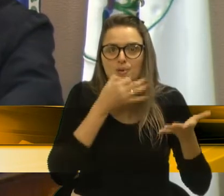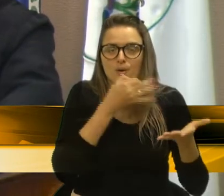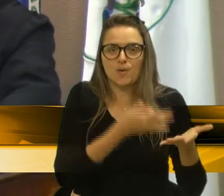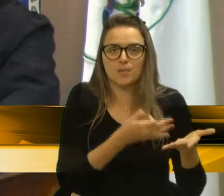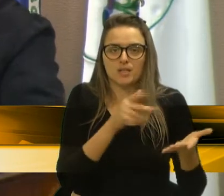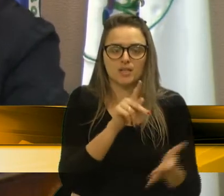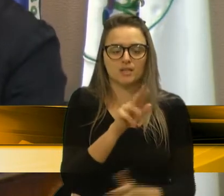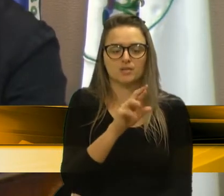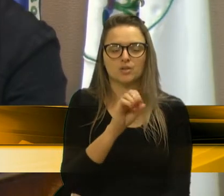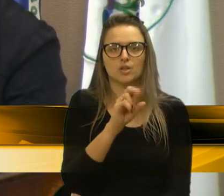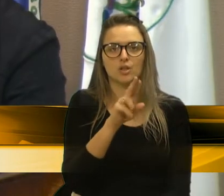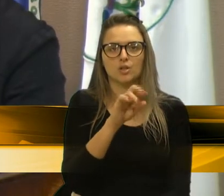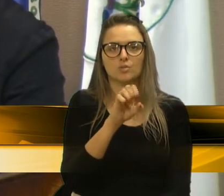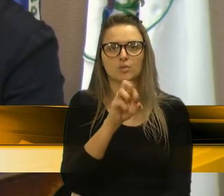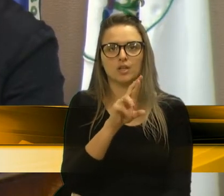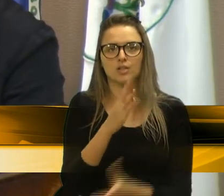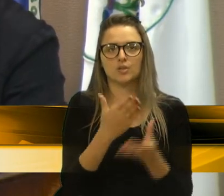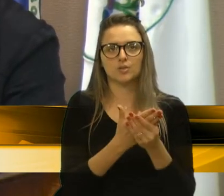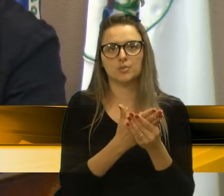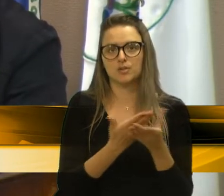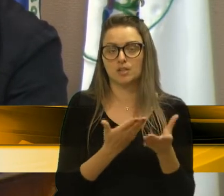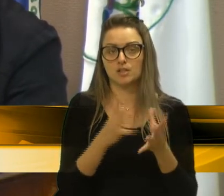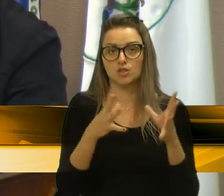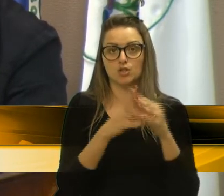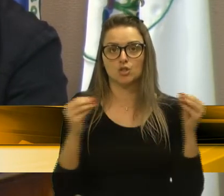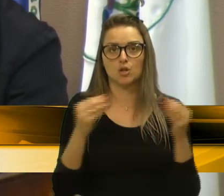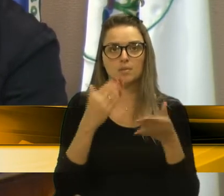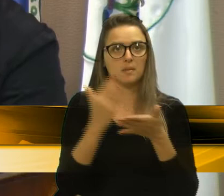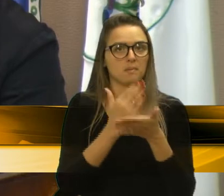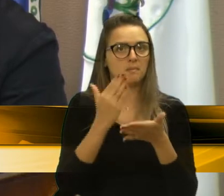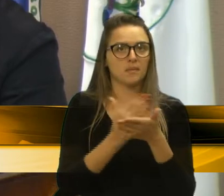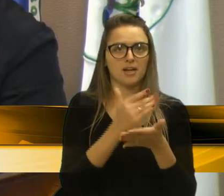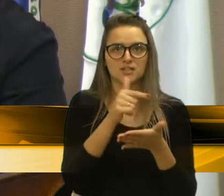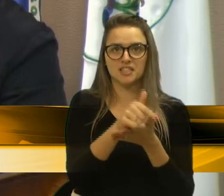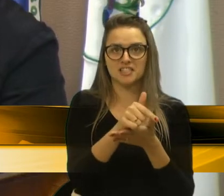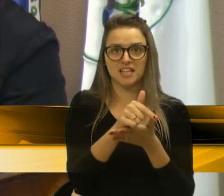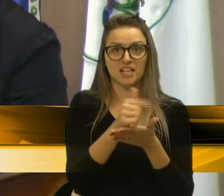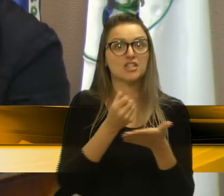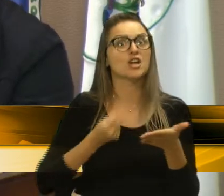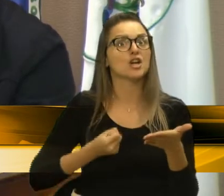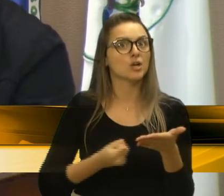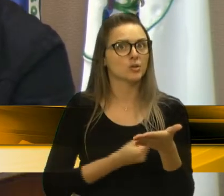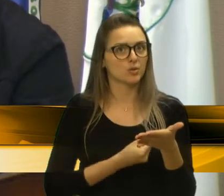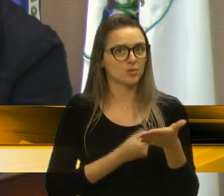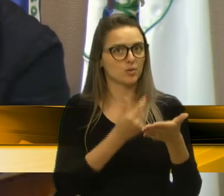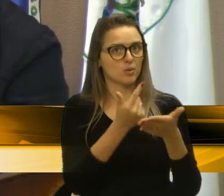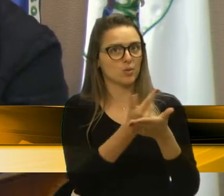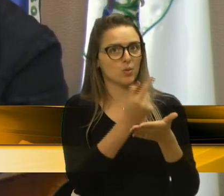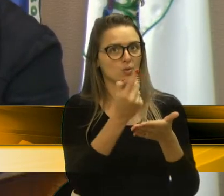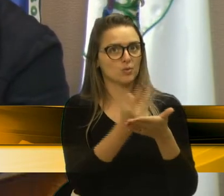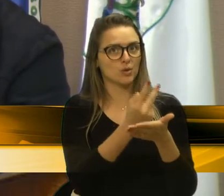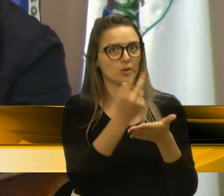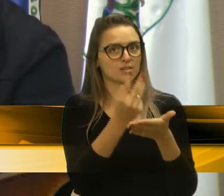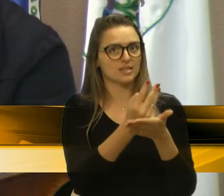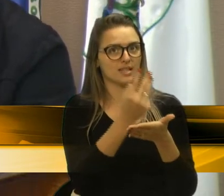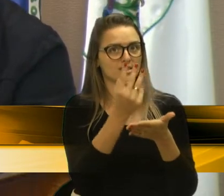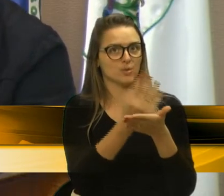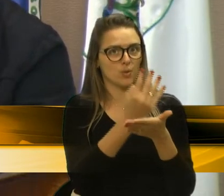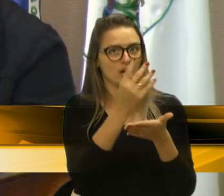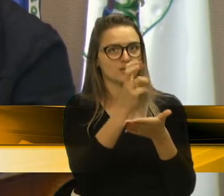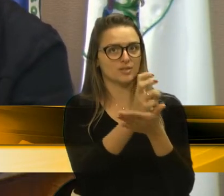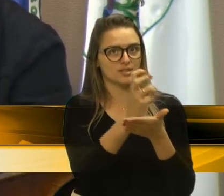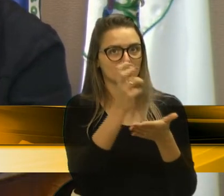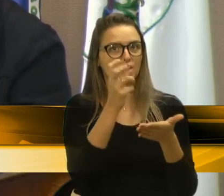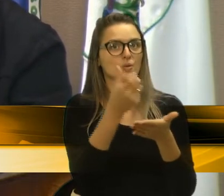procurador, do processo, a página 7, numerada provavelmente pelo próprio procurador